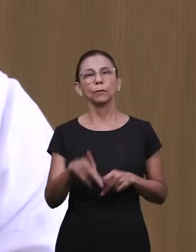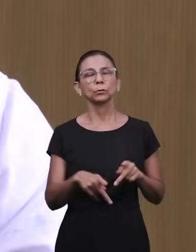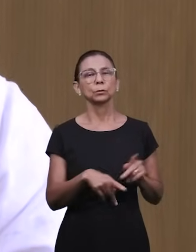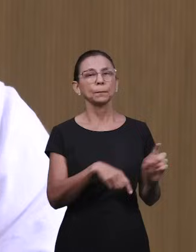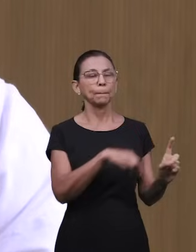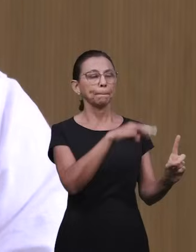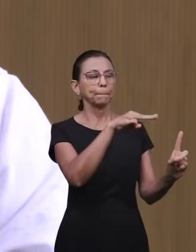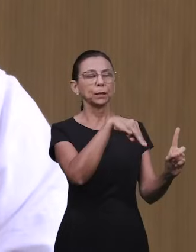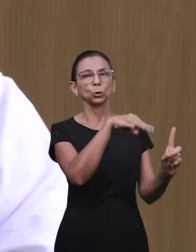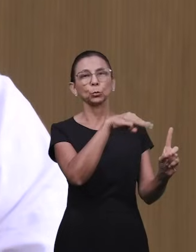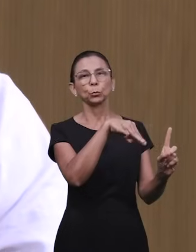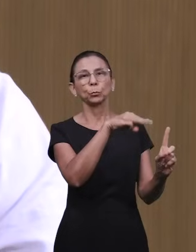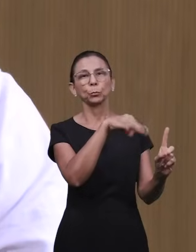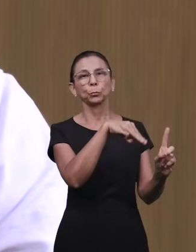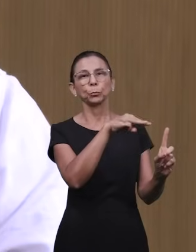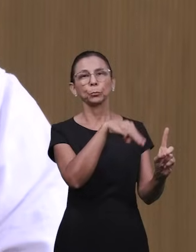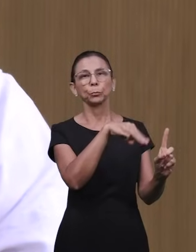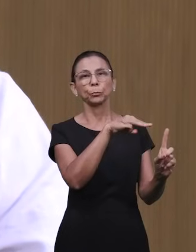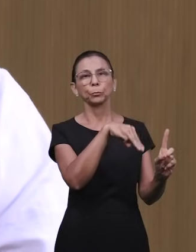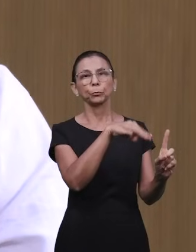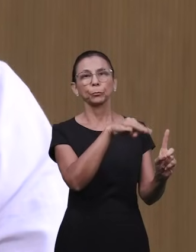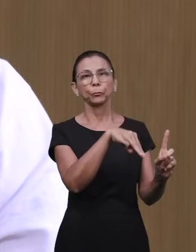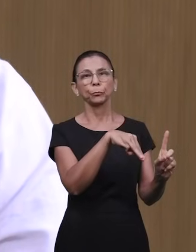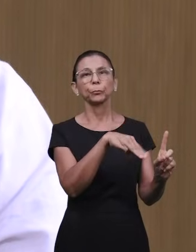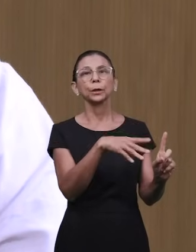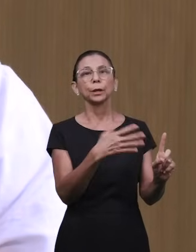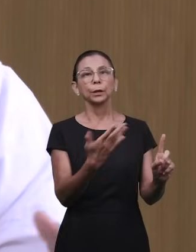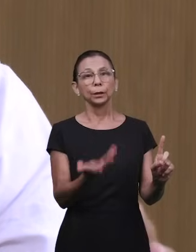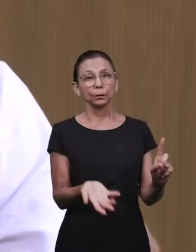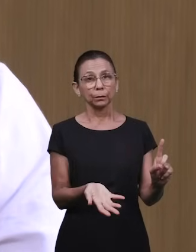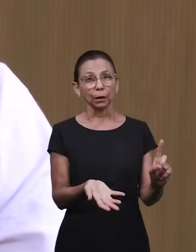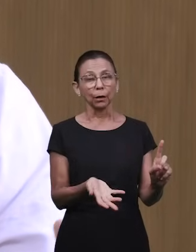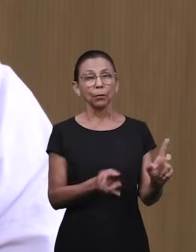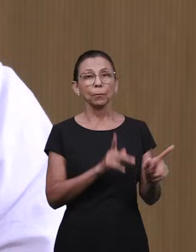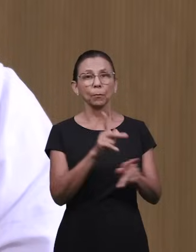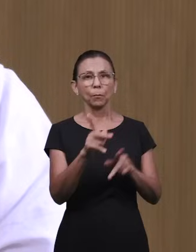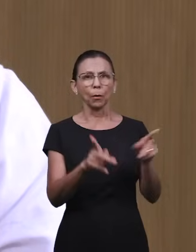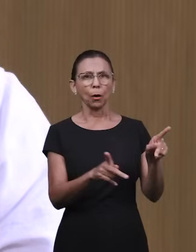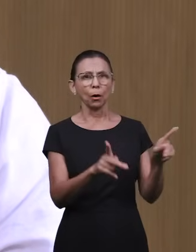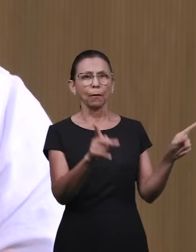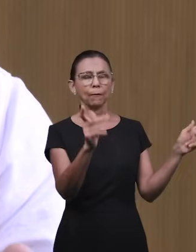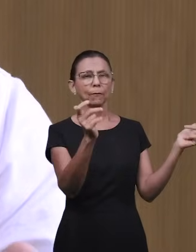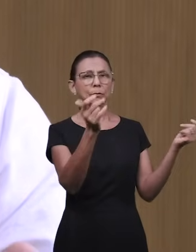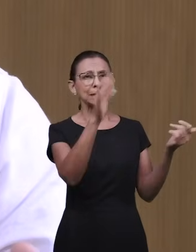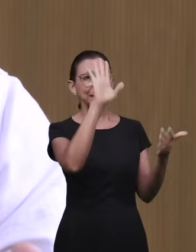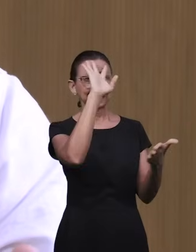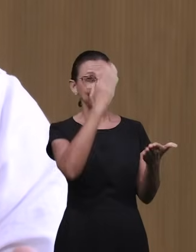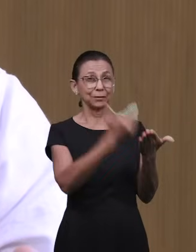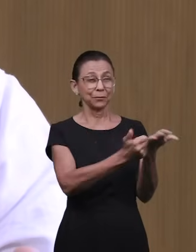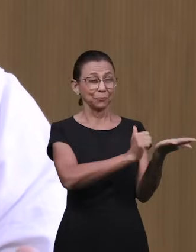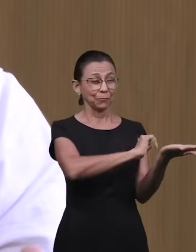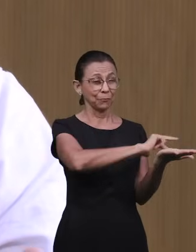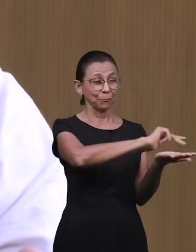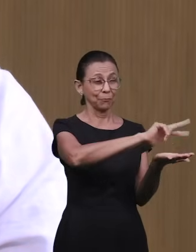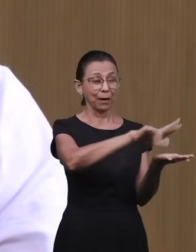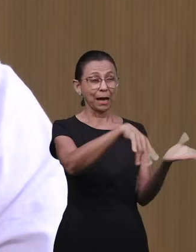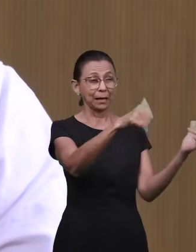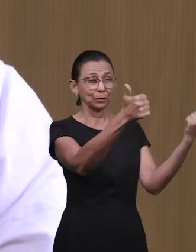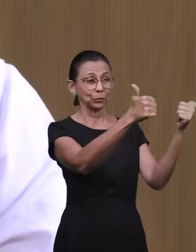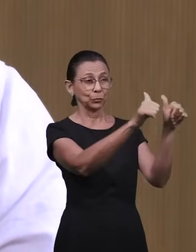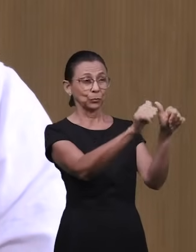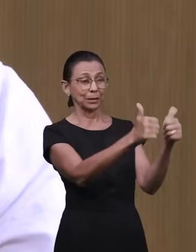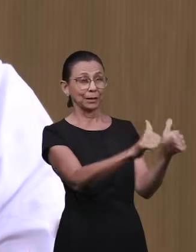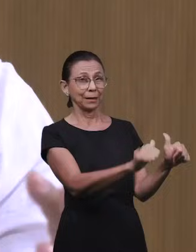figuras mitológicas. Por isso, esses povos que acreditavam em vários